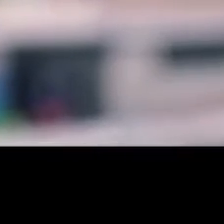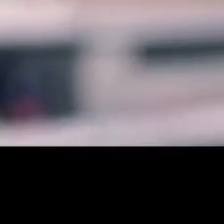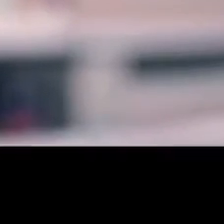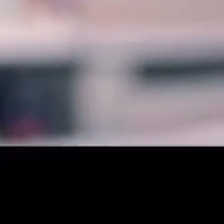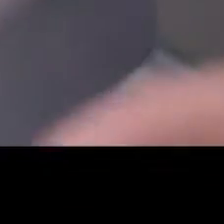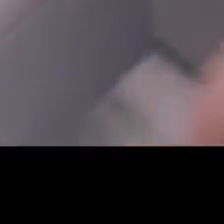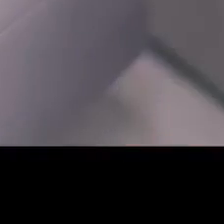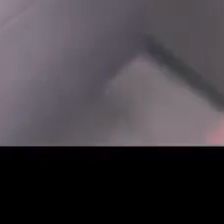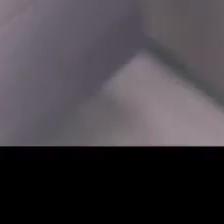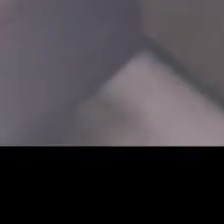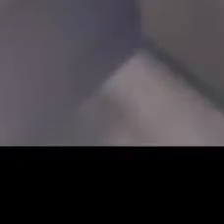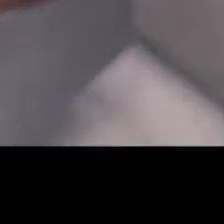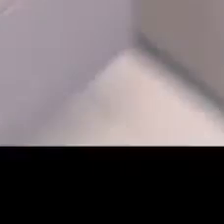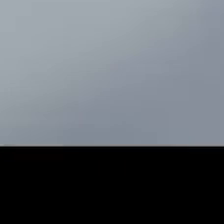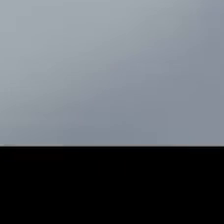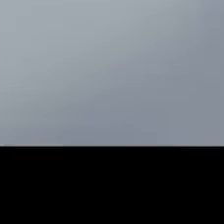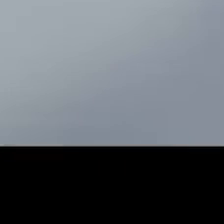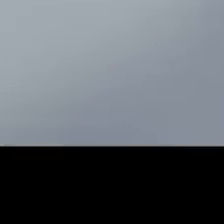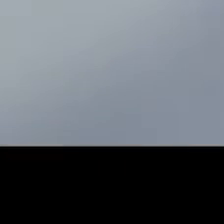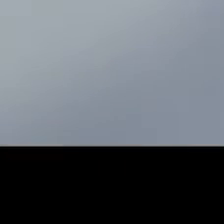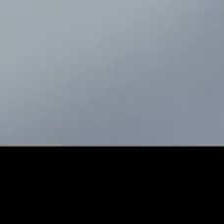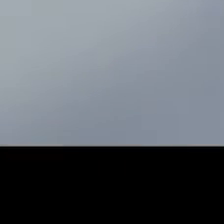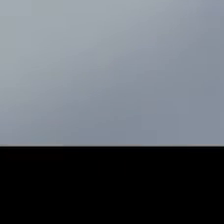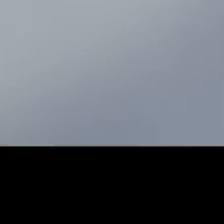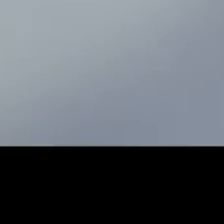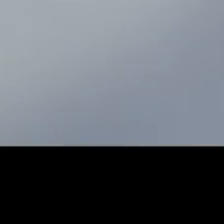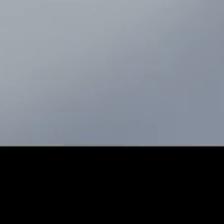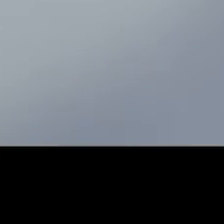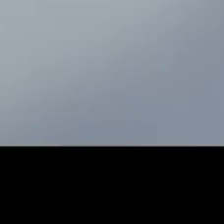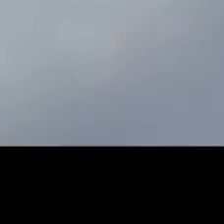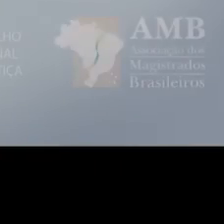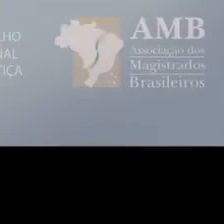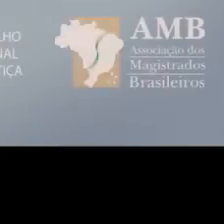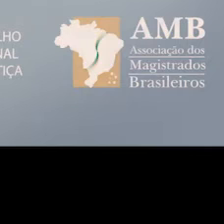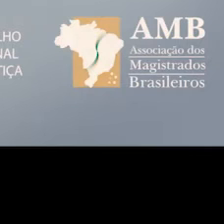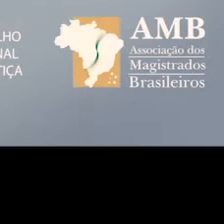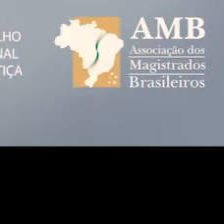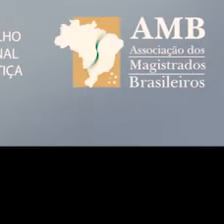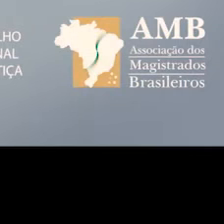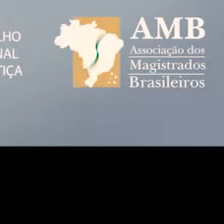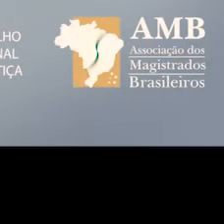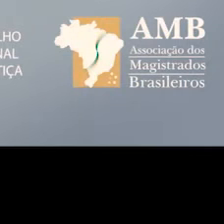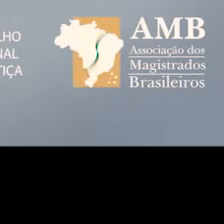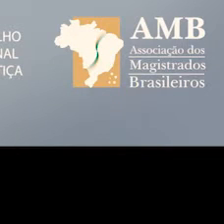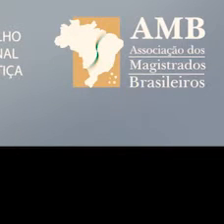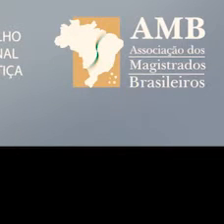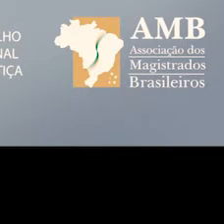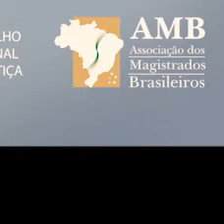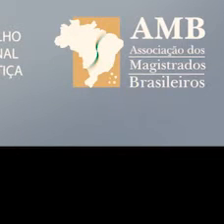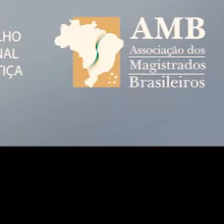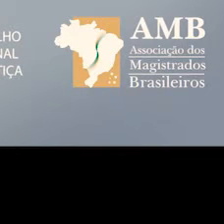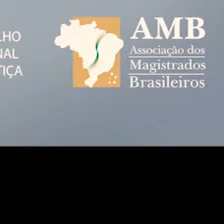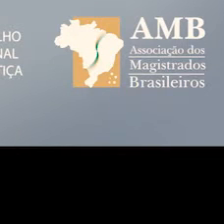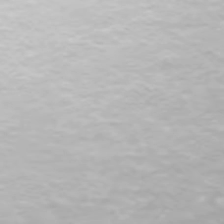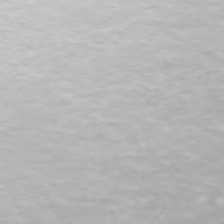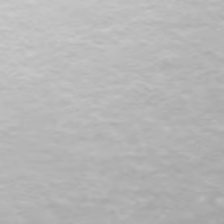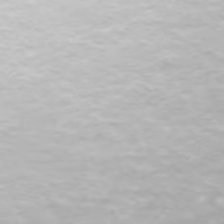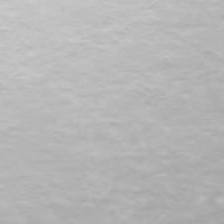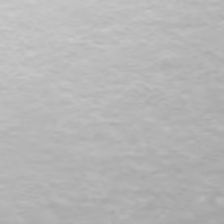A Polícia Militar será chamada. Você não está sozinha. Sinal vermelho contra a violência